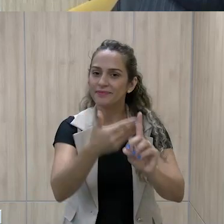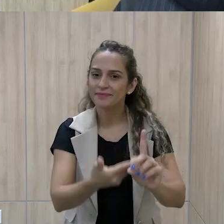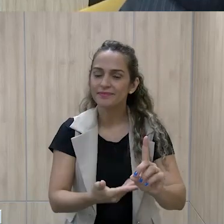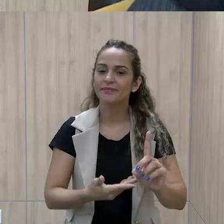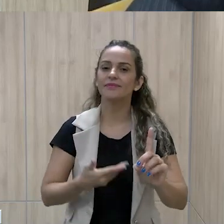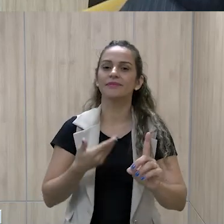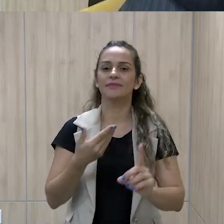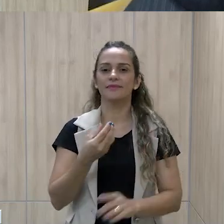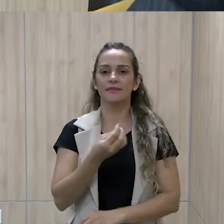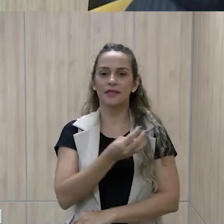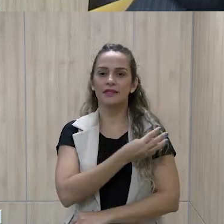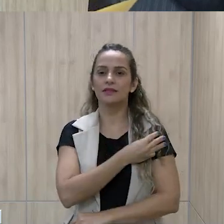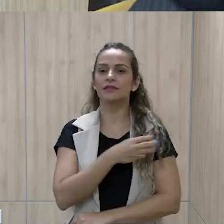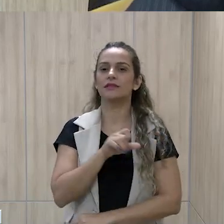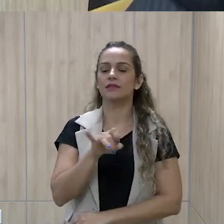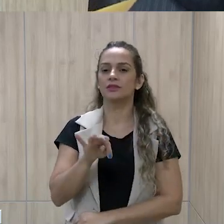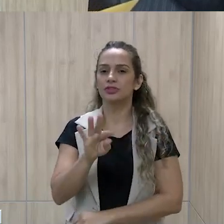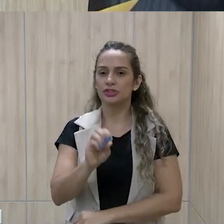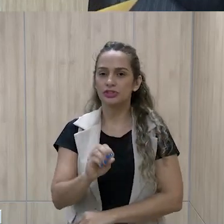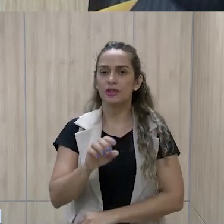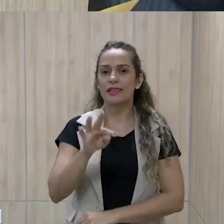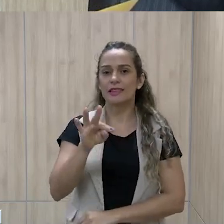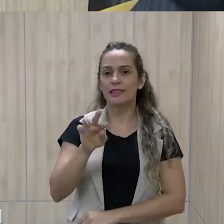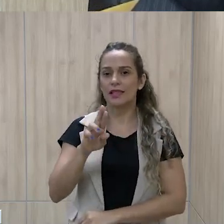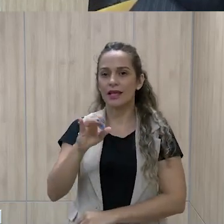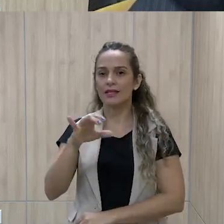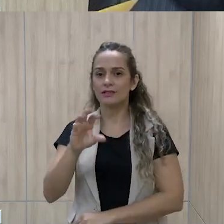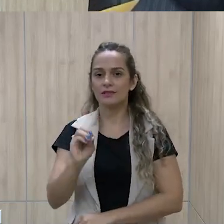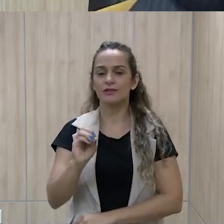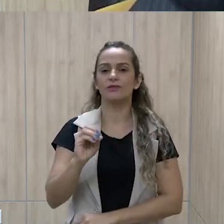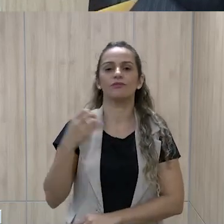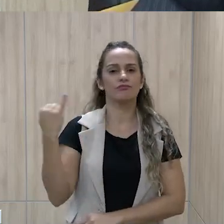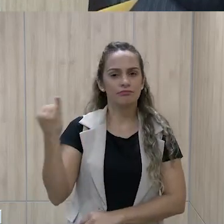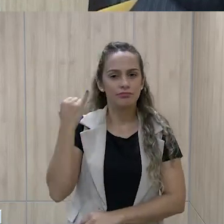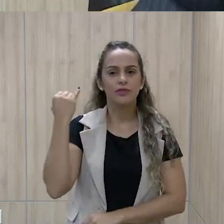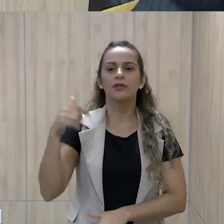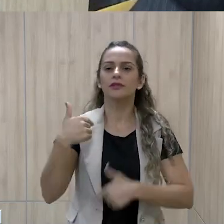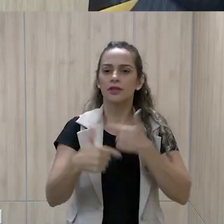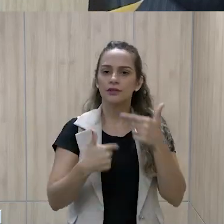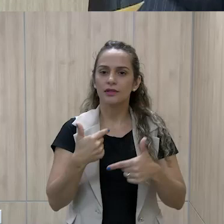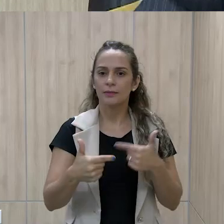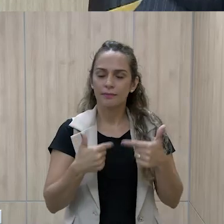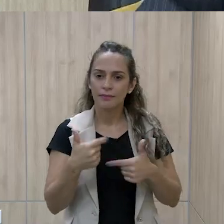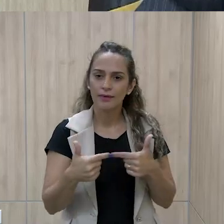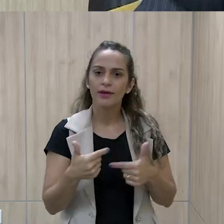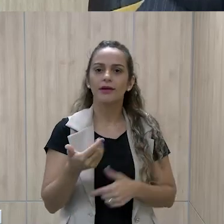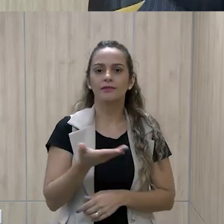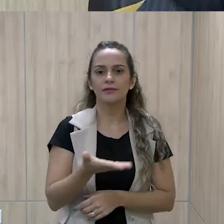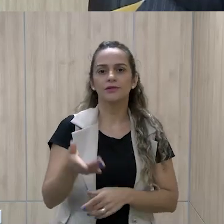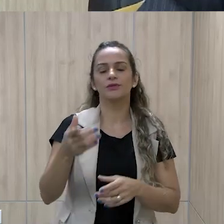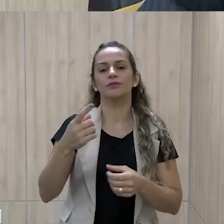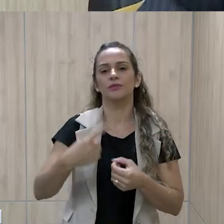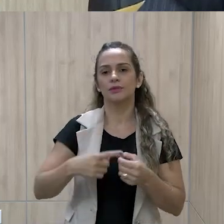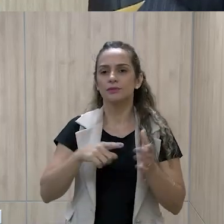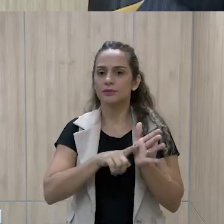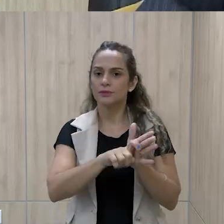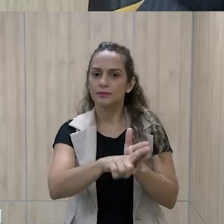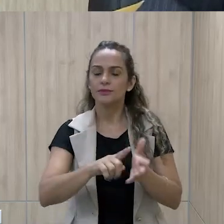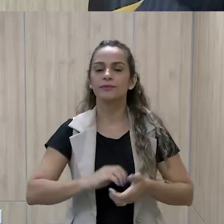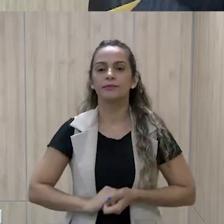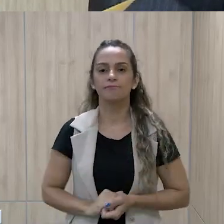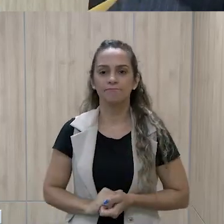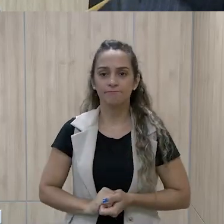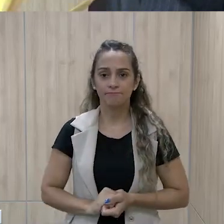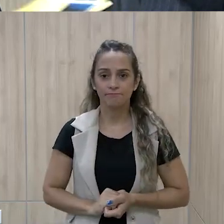concede medalha do método legislativo ao Terceiro Sargento Tercio Silva flor Sobrinho em reconhecimentos relevantes e serviços